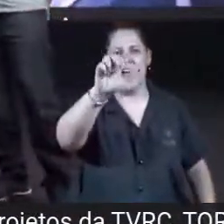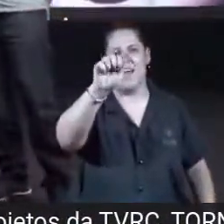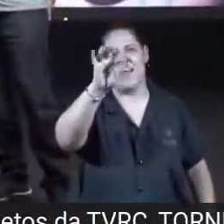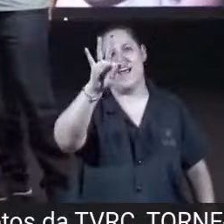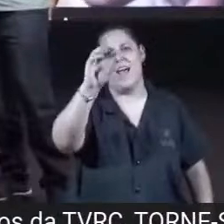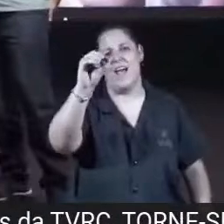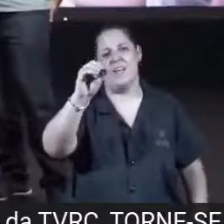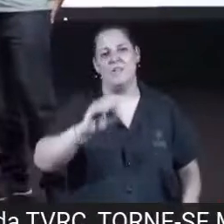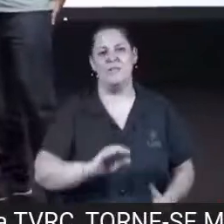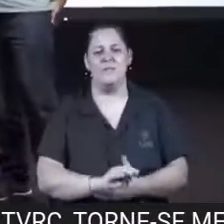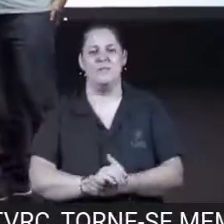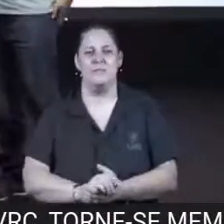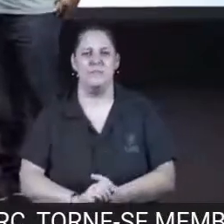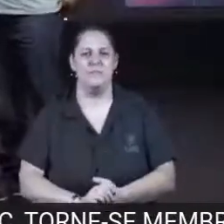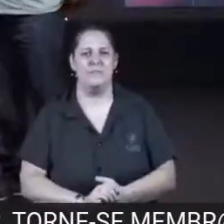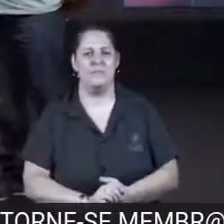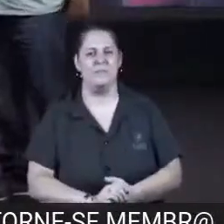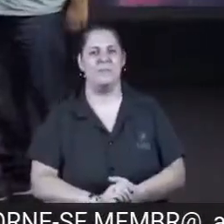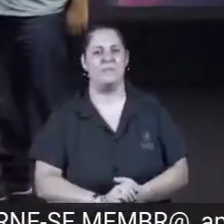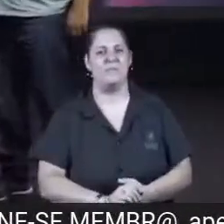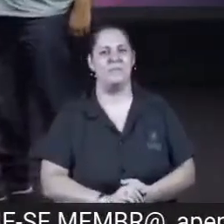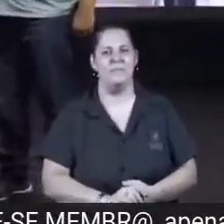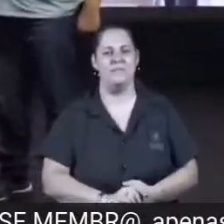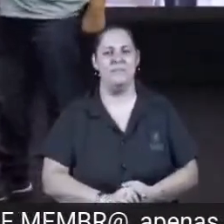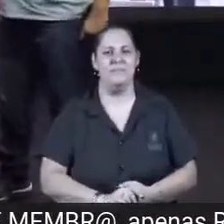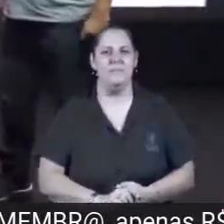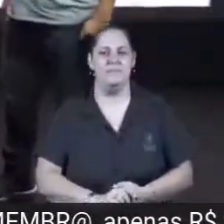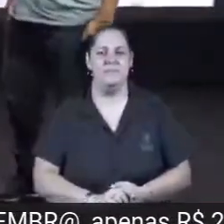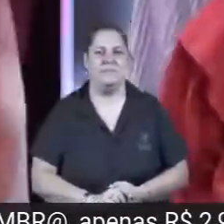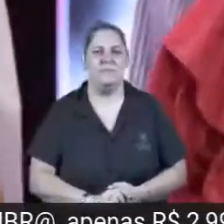Agora ele é PT de carteirinha. Agora,